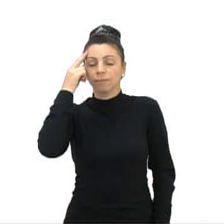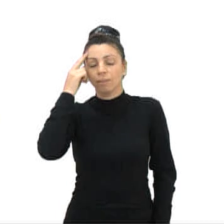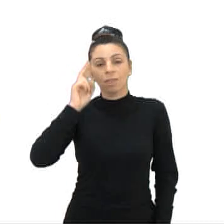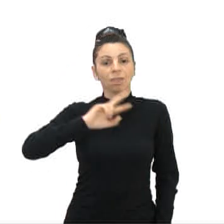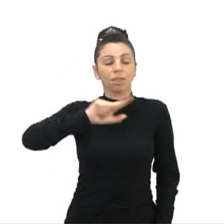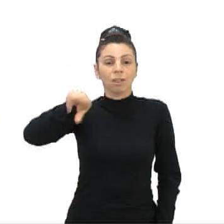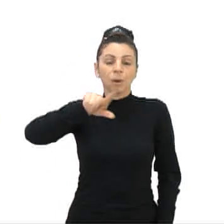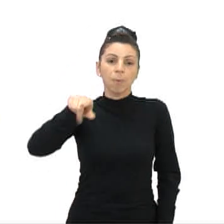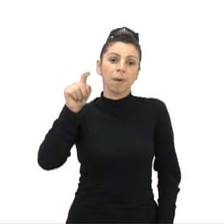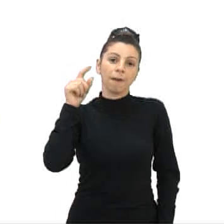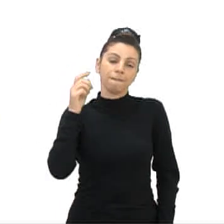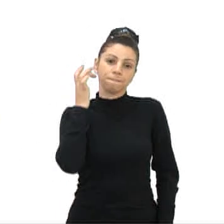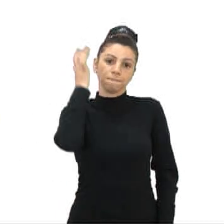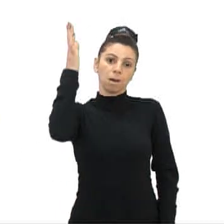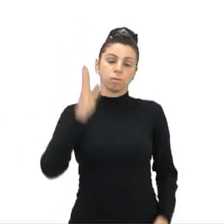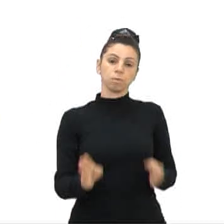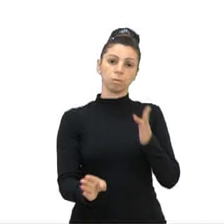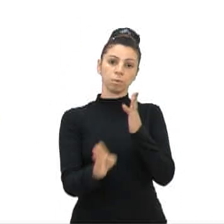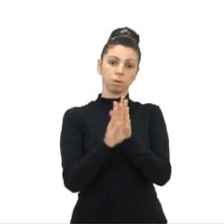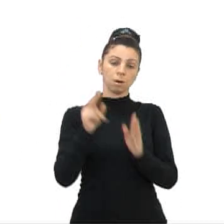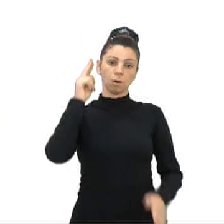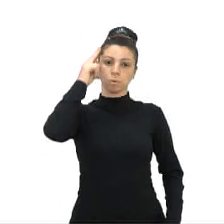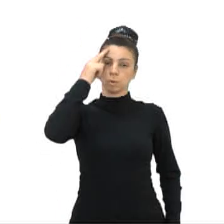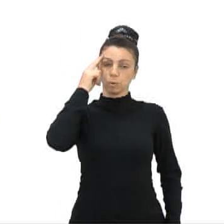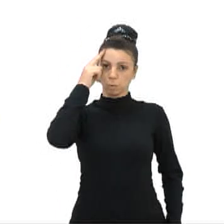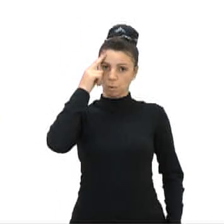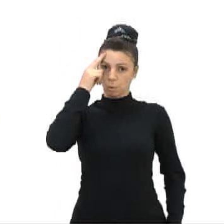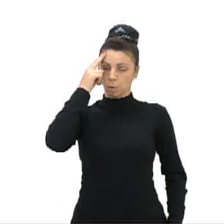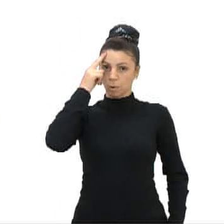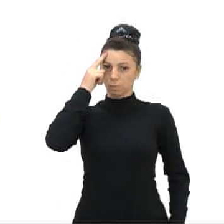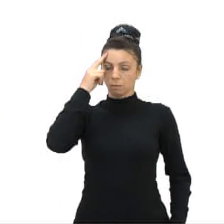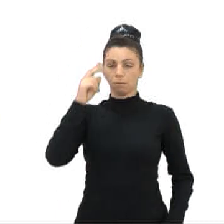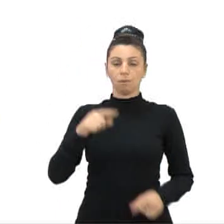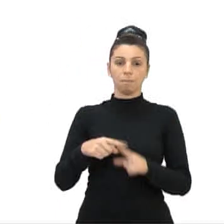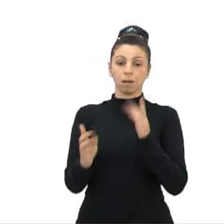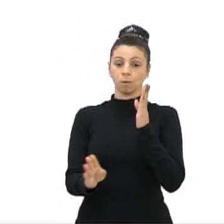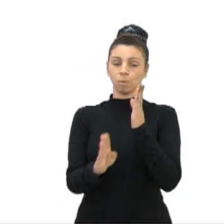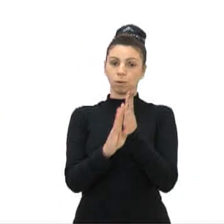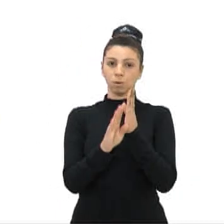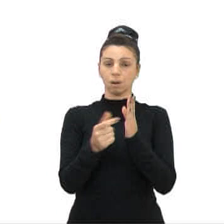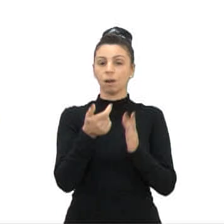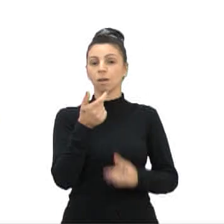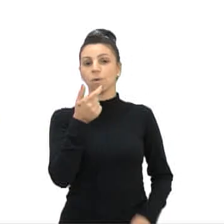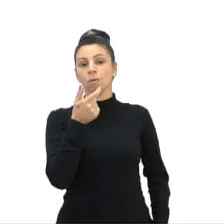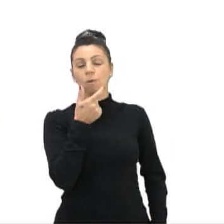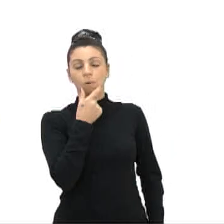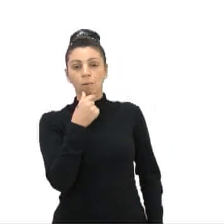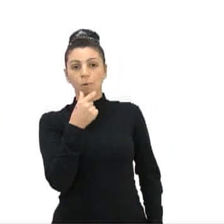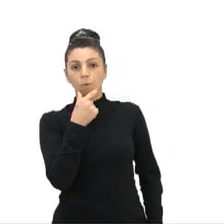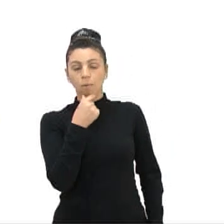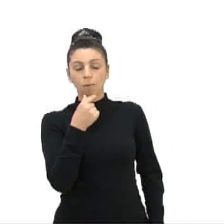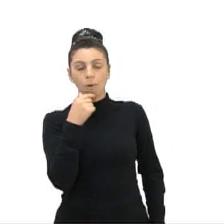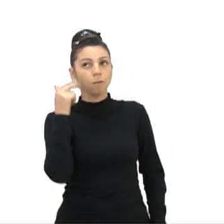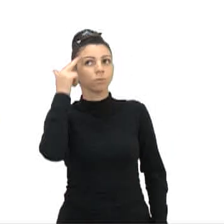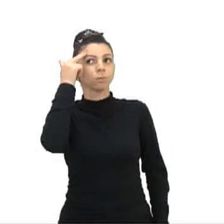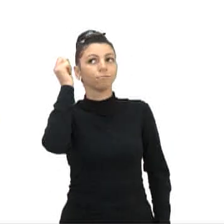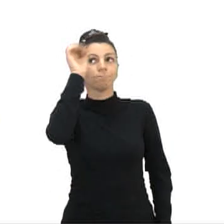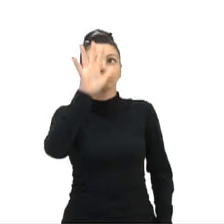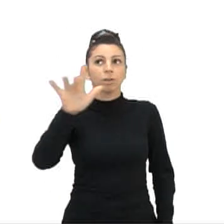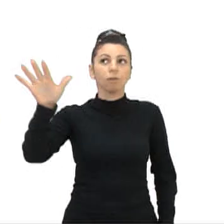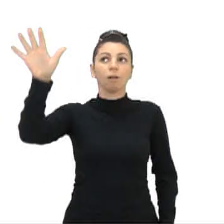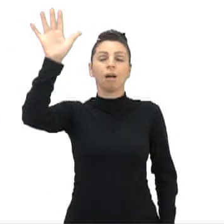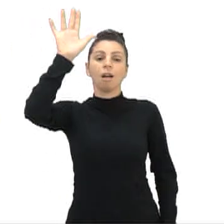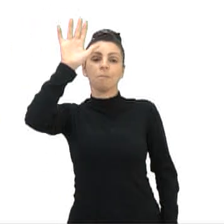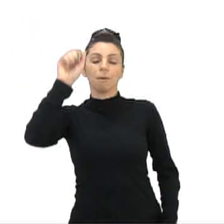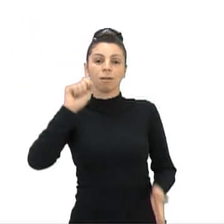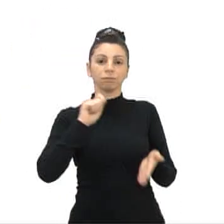encontrei carroceiros simpáticos e um assunto para escrever essa crônica. Né? Então vejam aqui que a gente tem mais uma vez uma